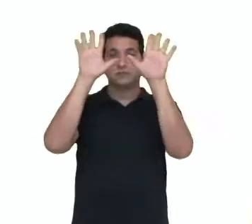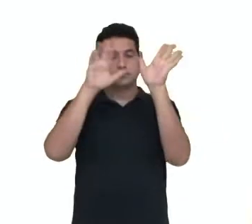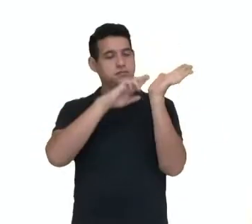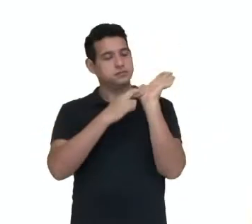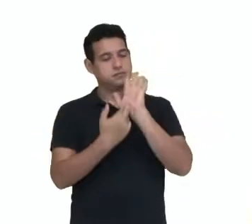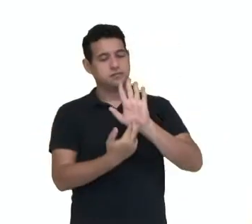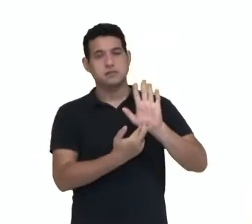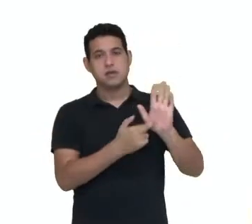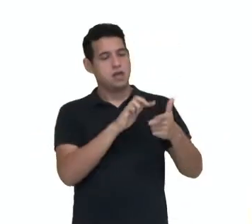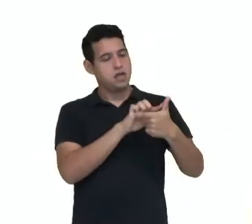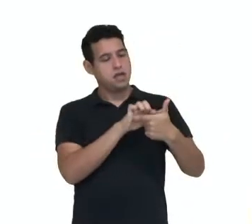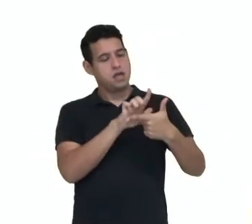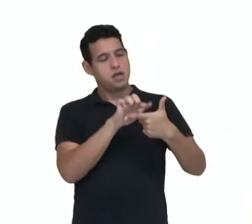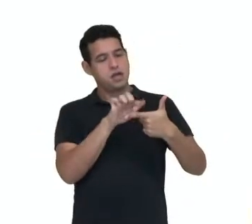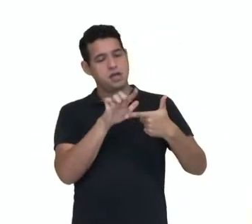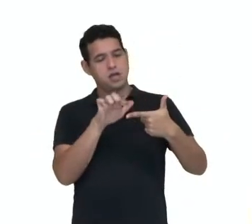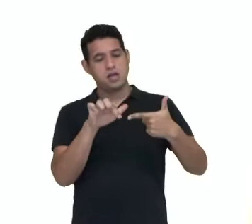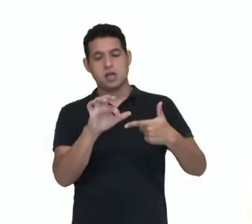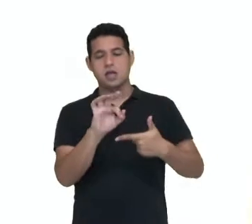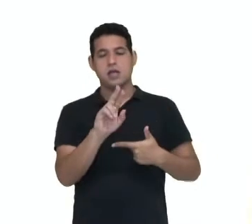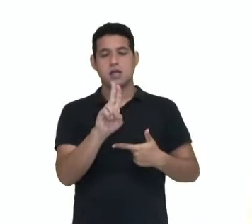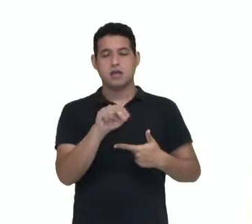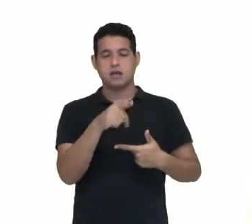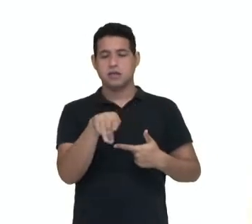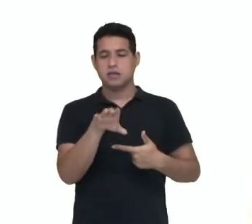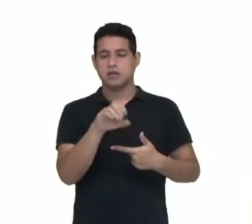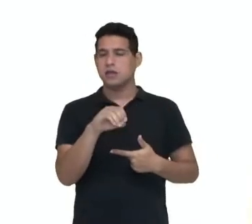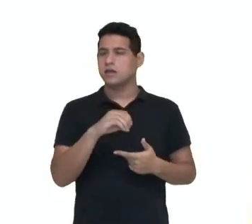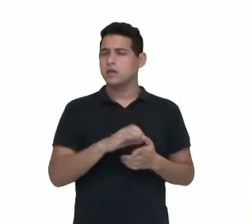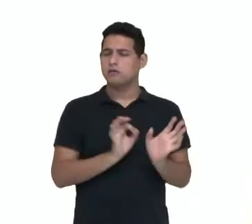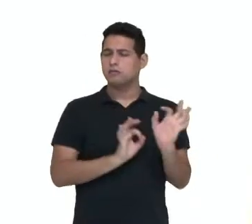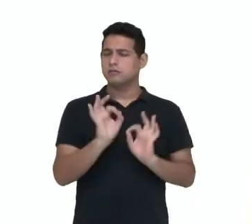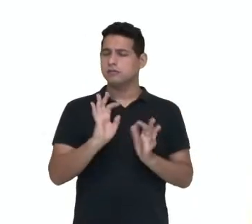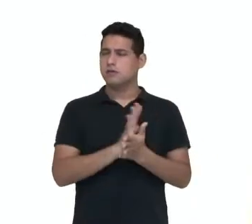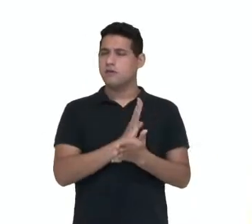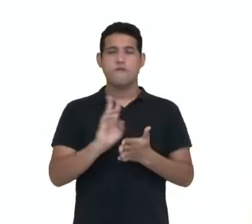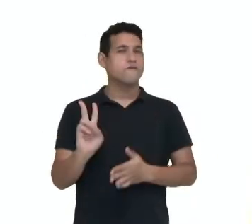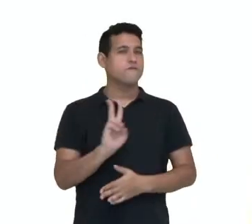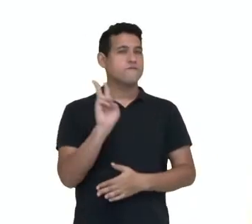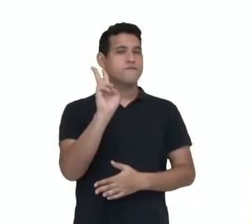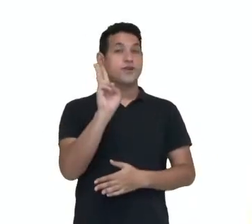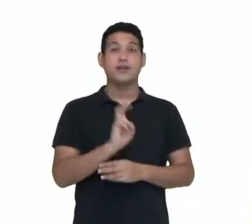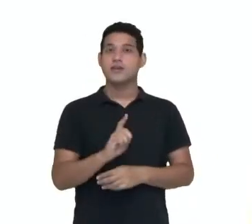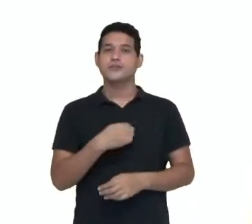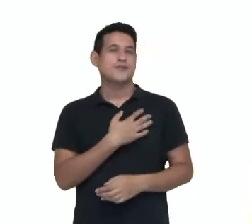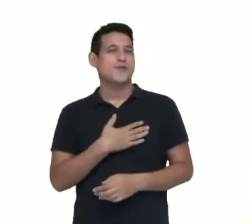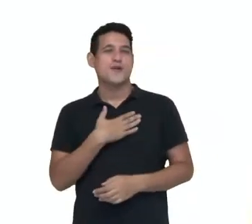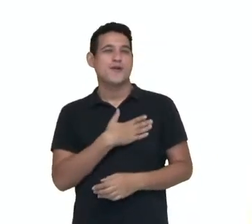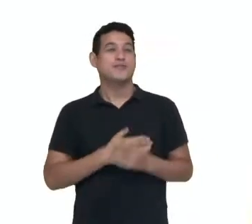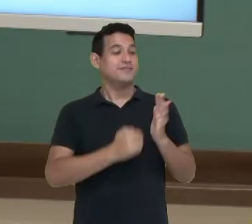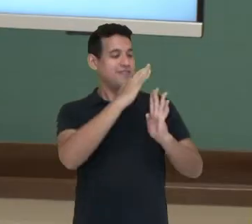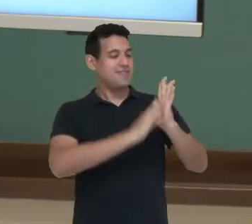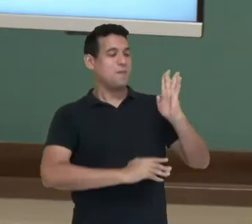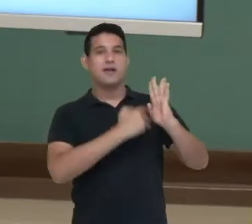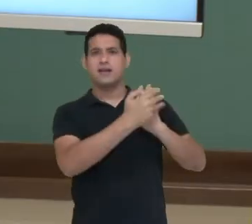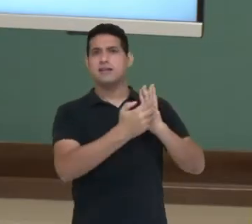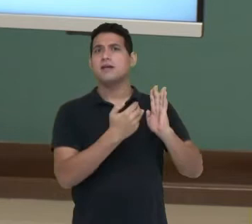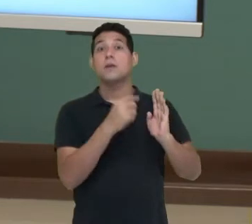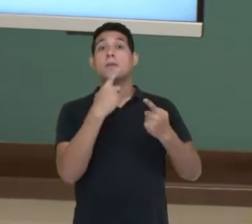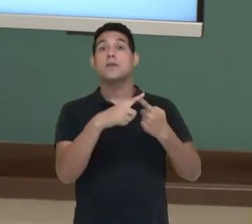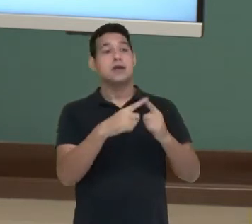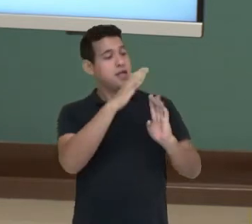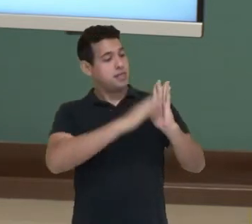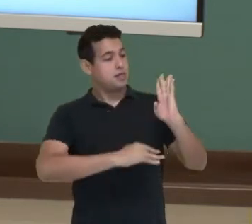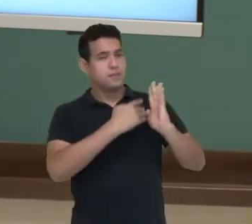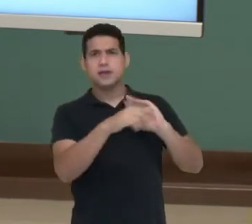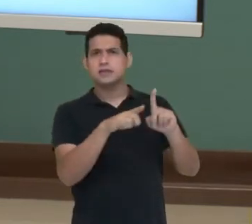representação gráfica da função afim, organize alguns valores numa tabela. Então, a gente gosta de tabela. Tabela também é muito visual, né?